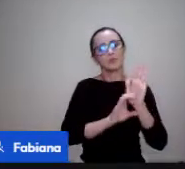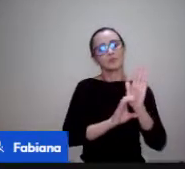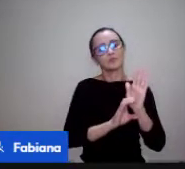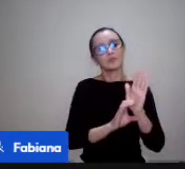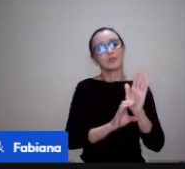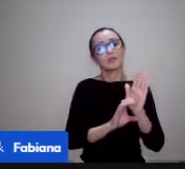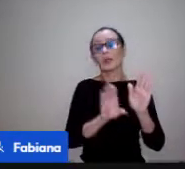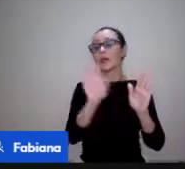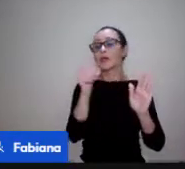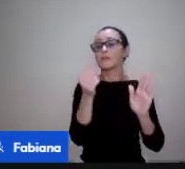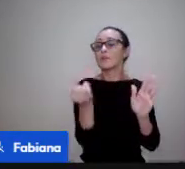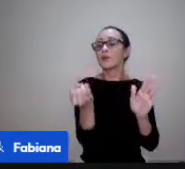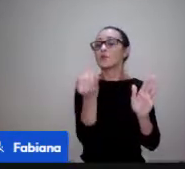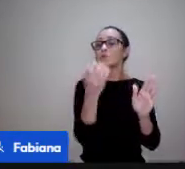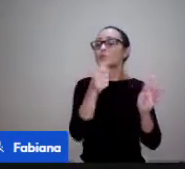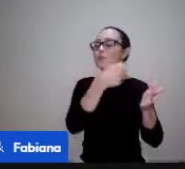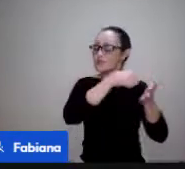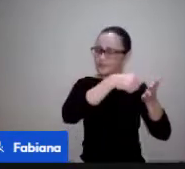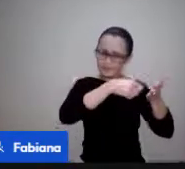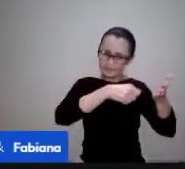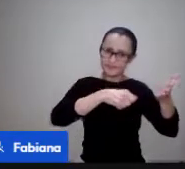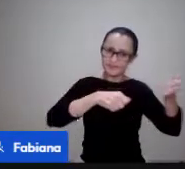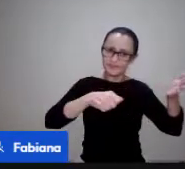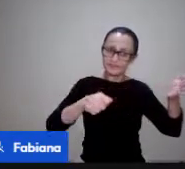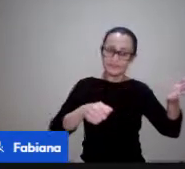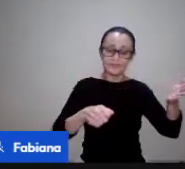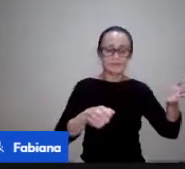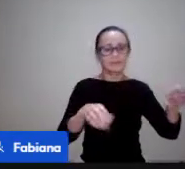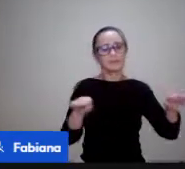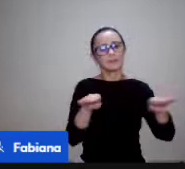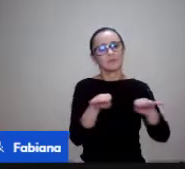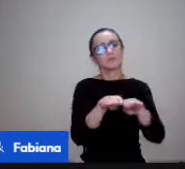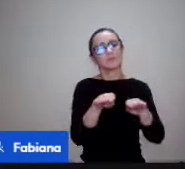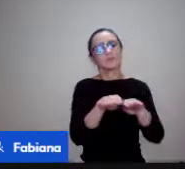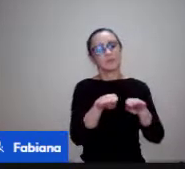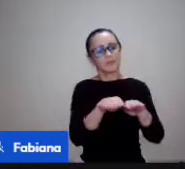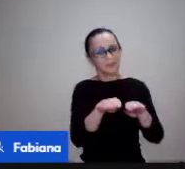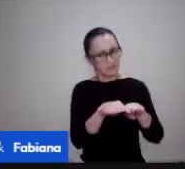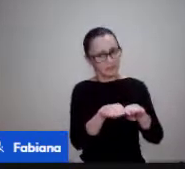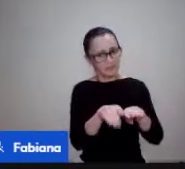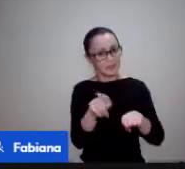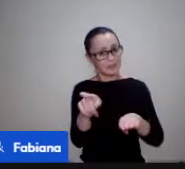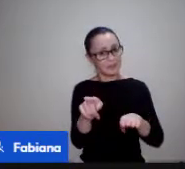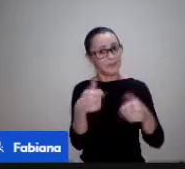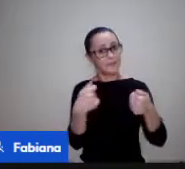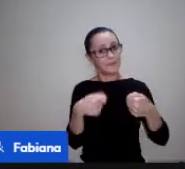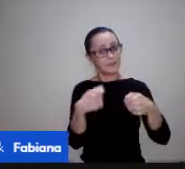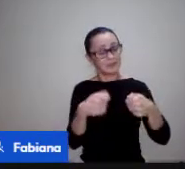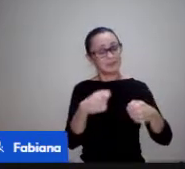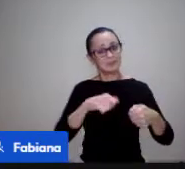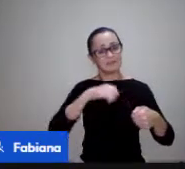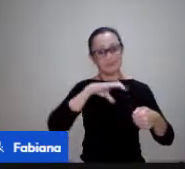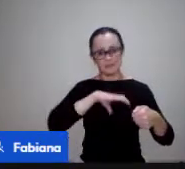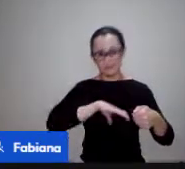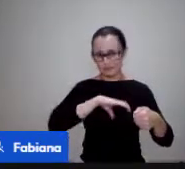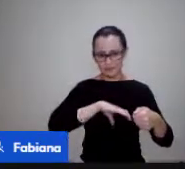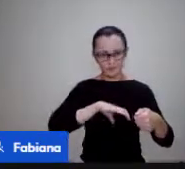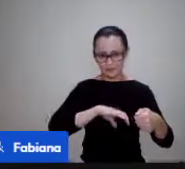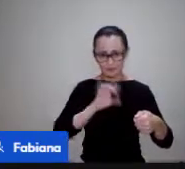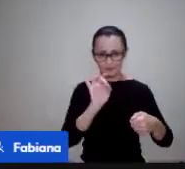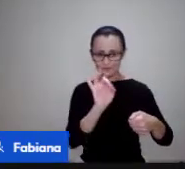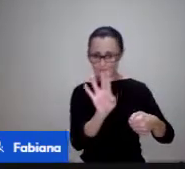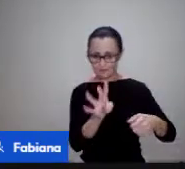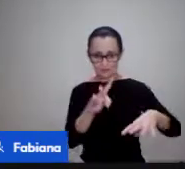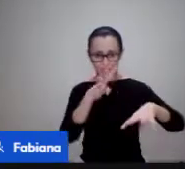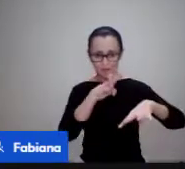por extenso, por exemplo. Eu também estou dando conhecimento não só referente à matemática, mas também